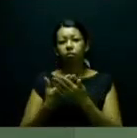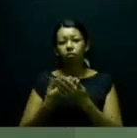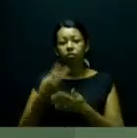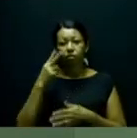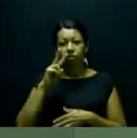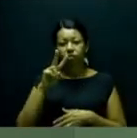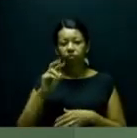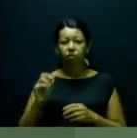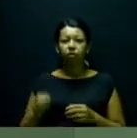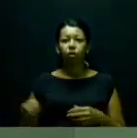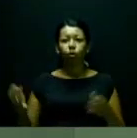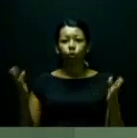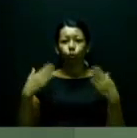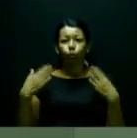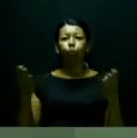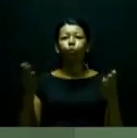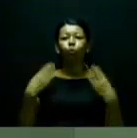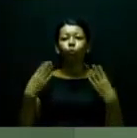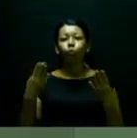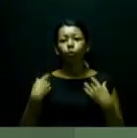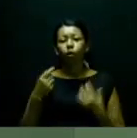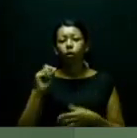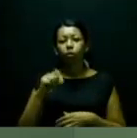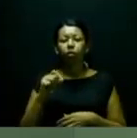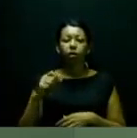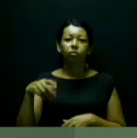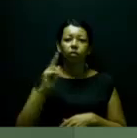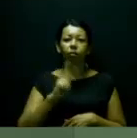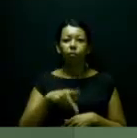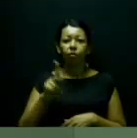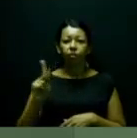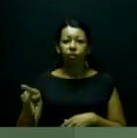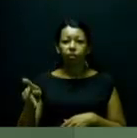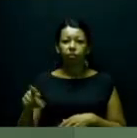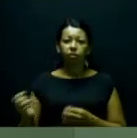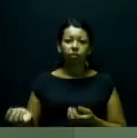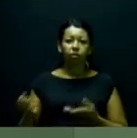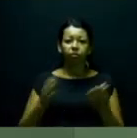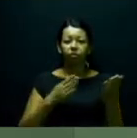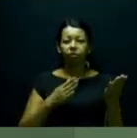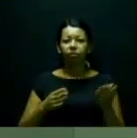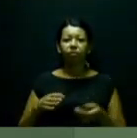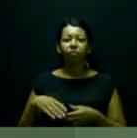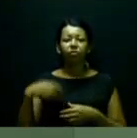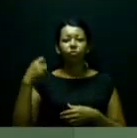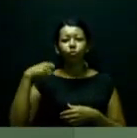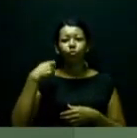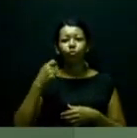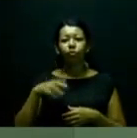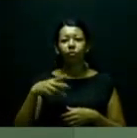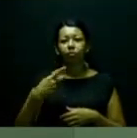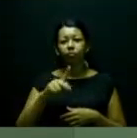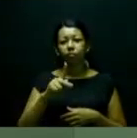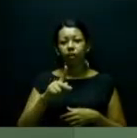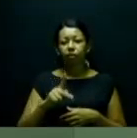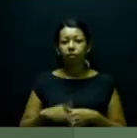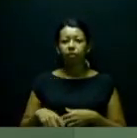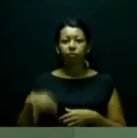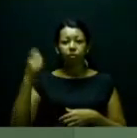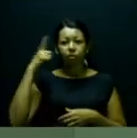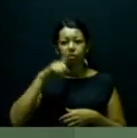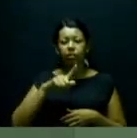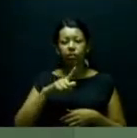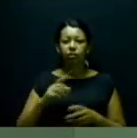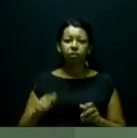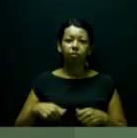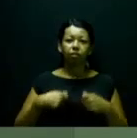com aquele calor insuportável, vereador Ivan, professores levando ventiladores de casa para poder conseguir dar